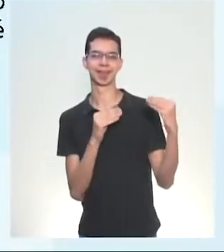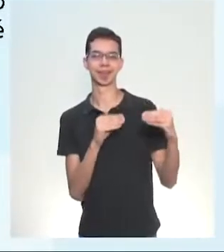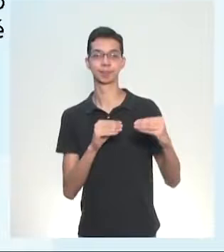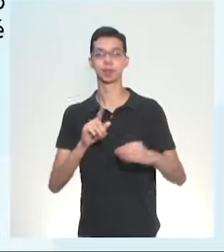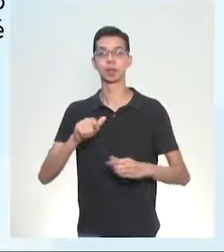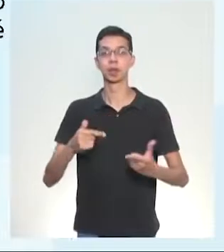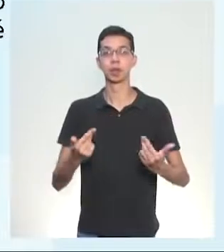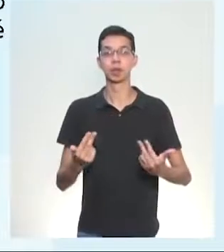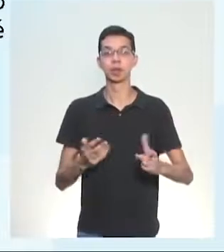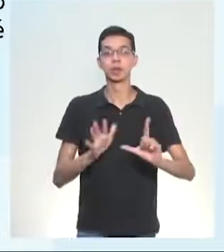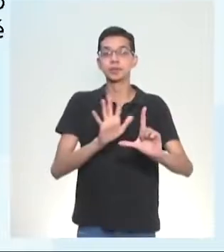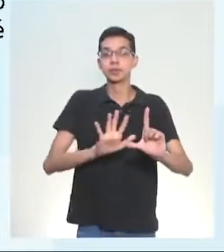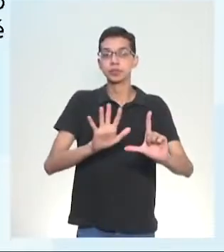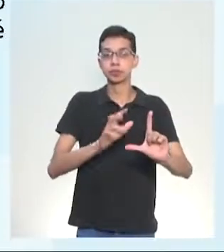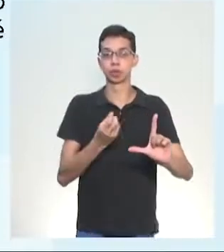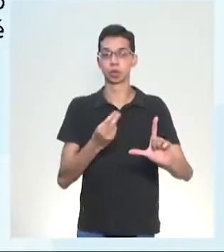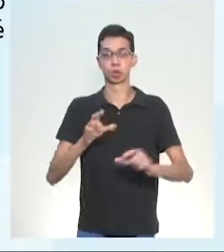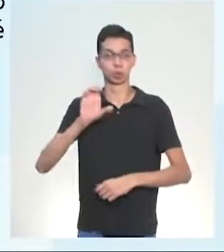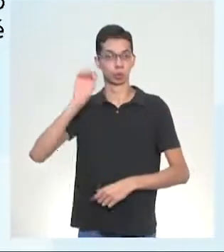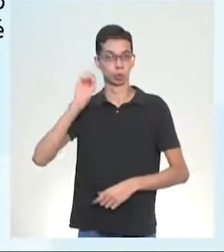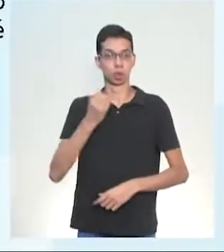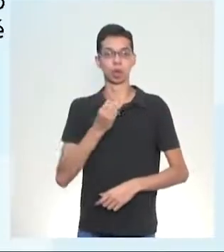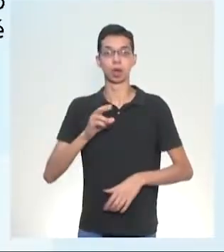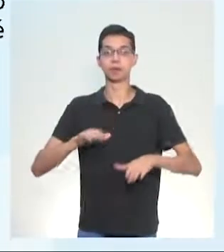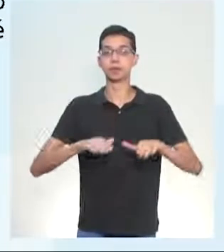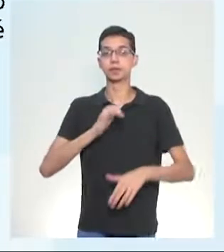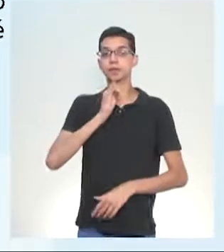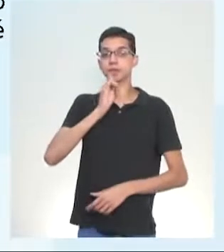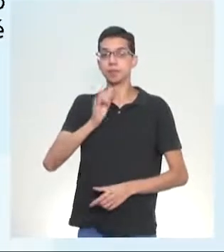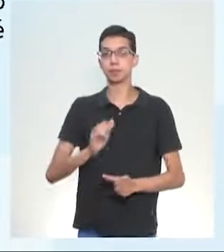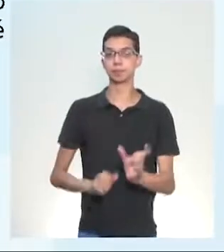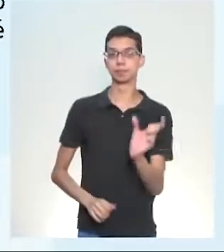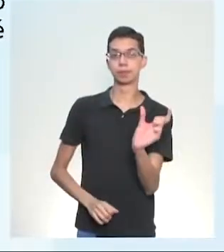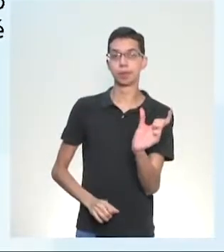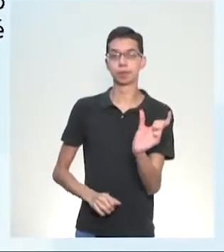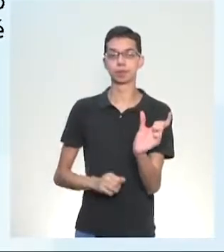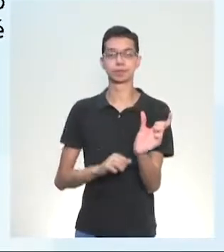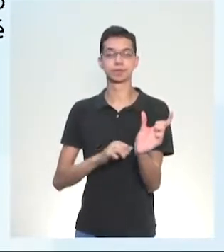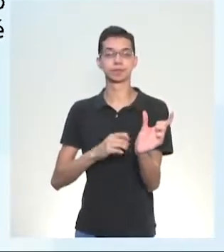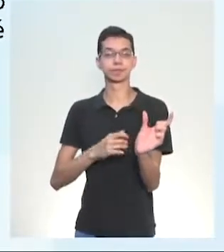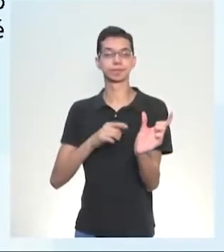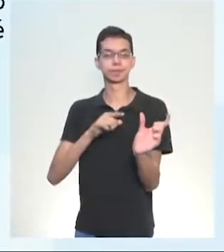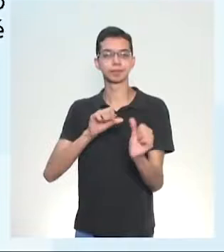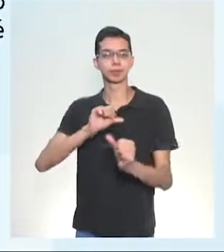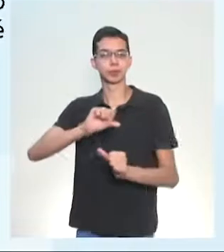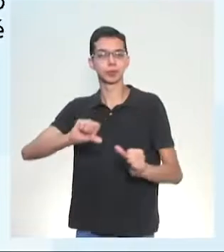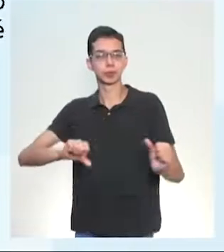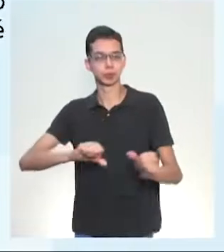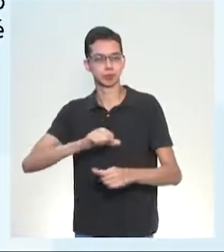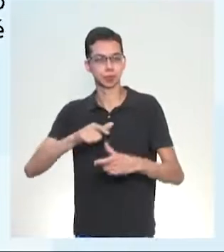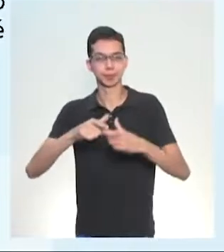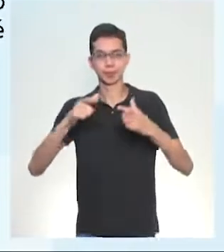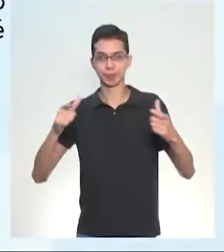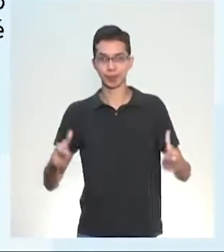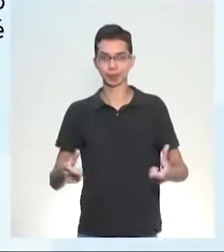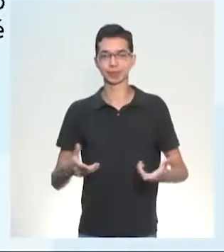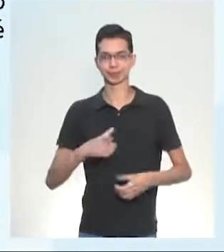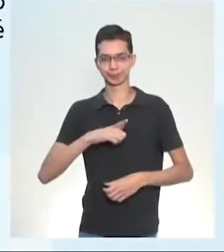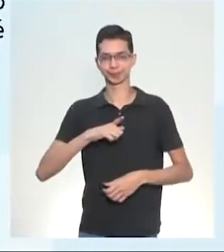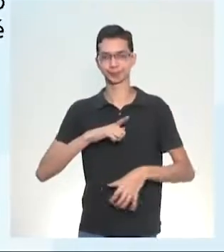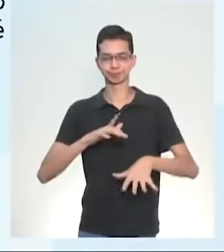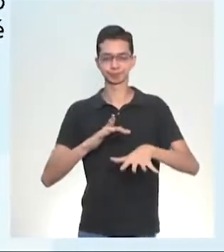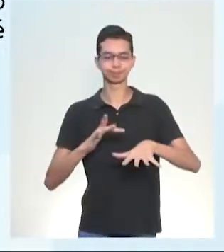vídeo, áudio ou mesmo de uma expressão verbal que é alterado ou remixado pela audiência e se espalha pela